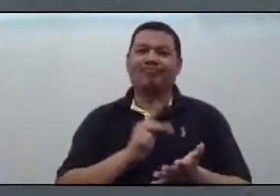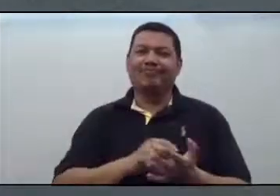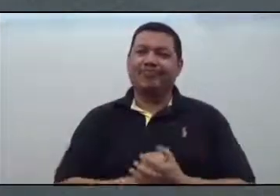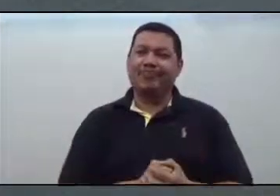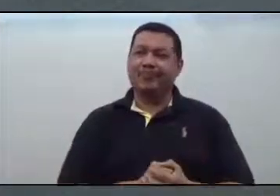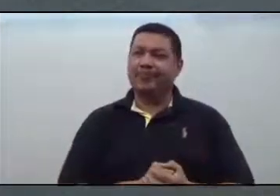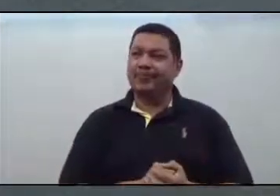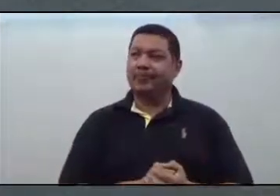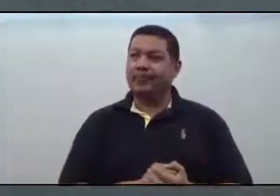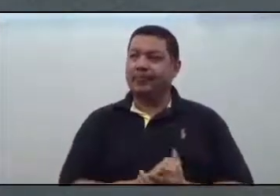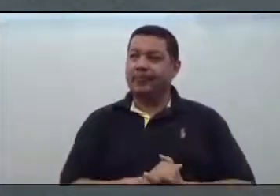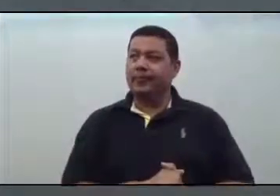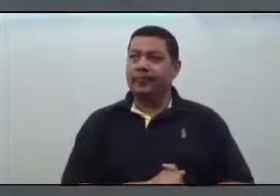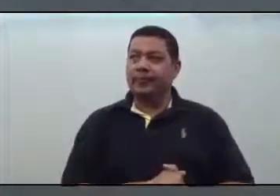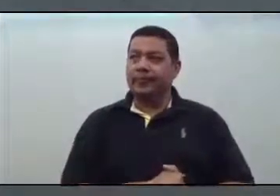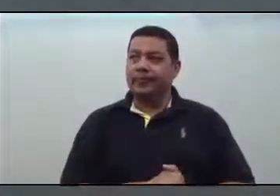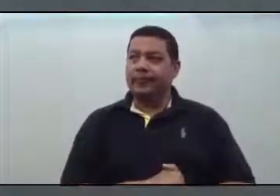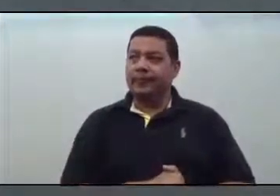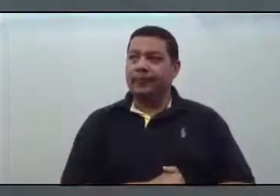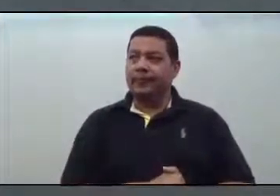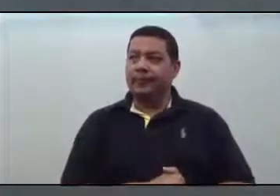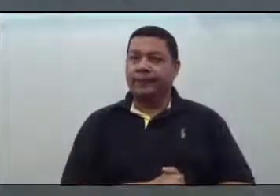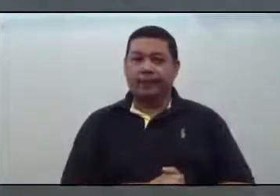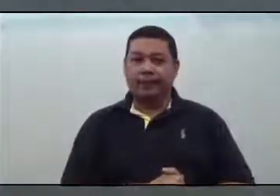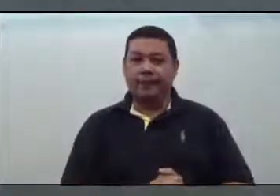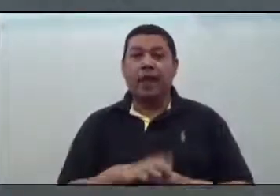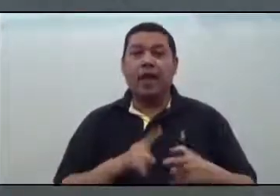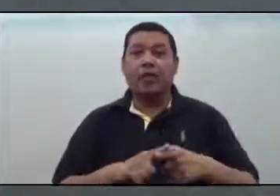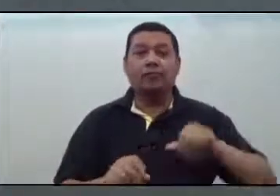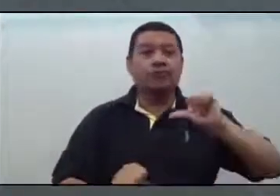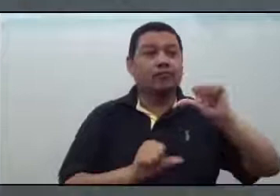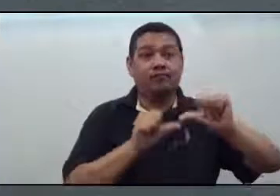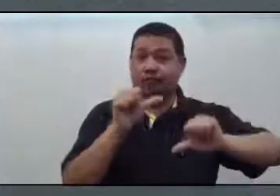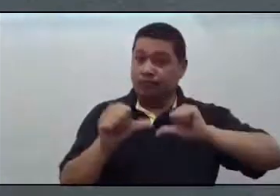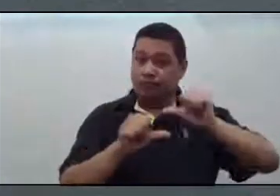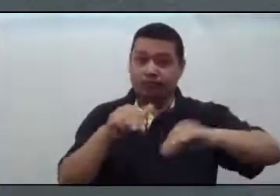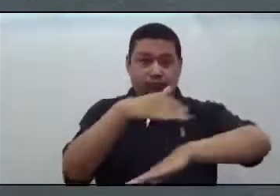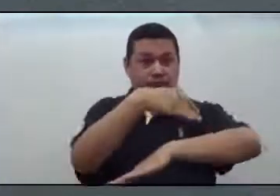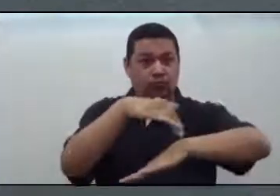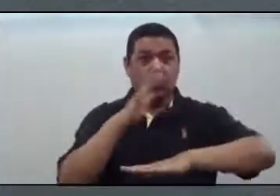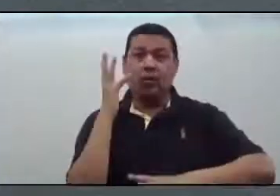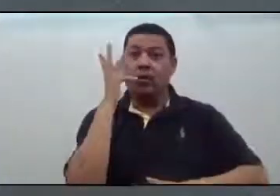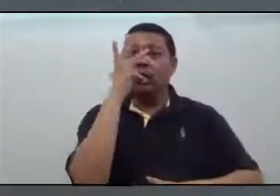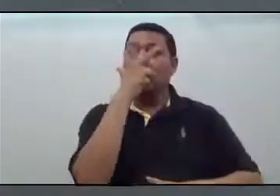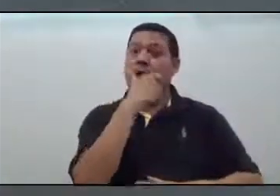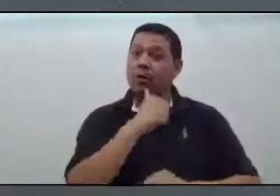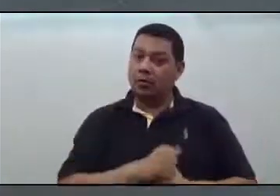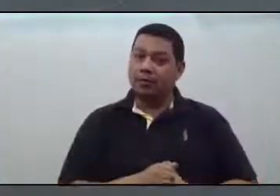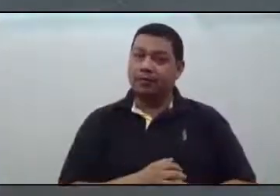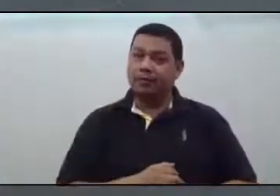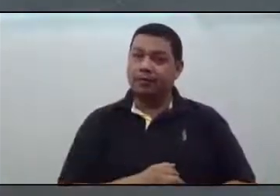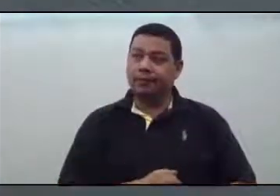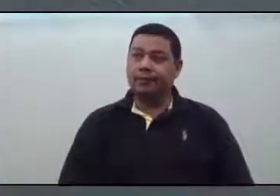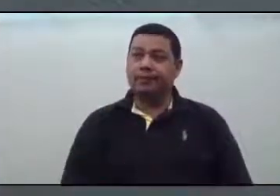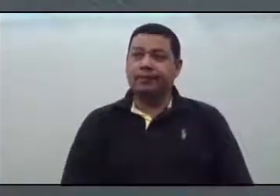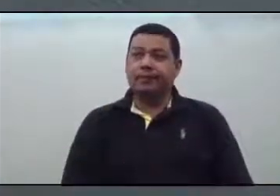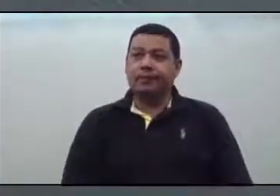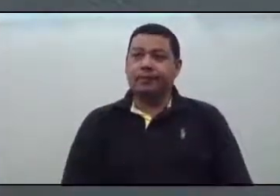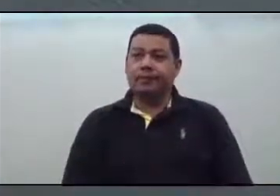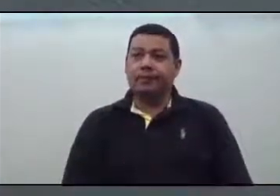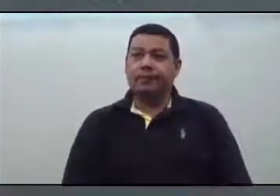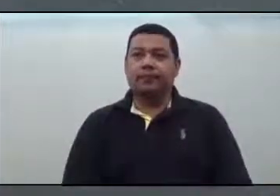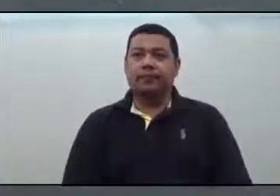Além de mudar o visual das ruas do distrito, vereadores, realmente também mostra